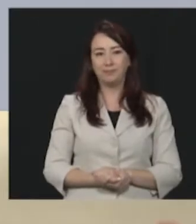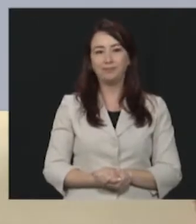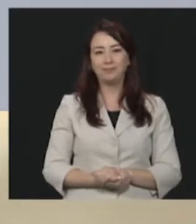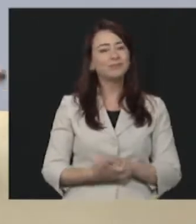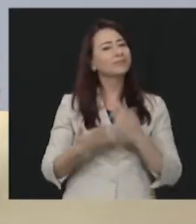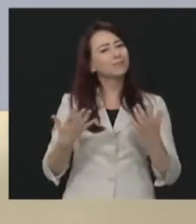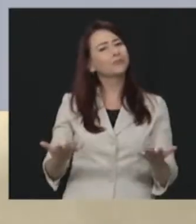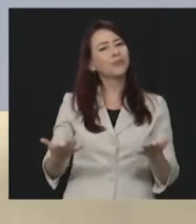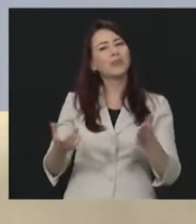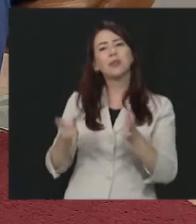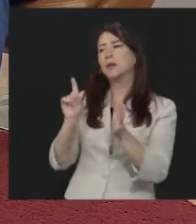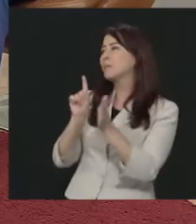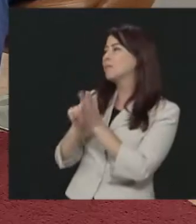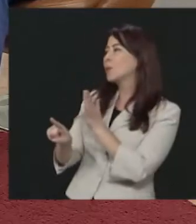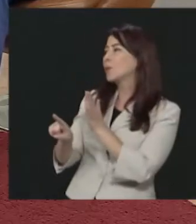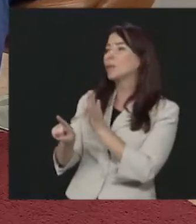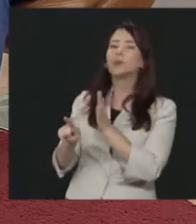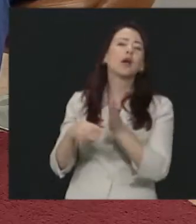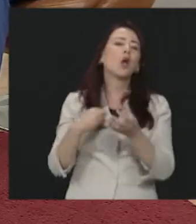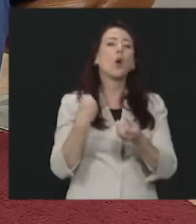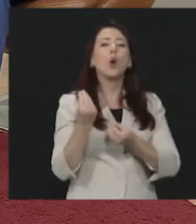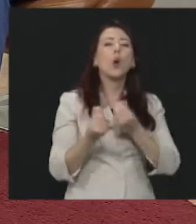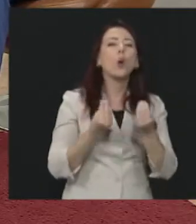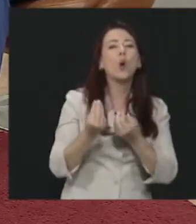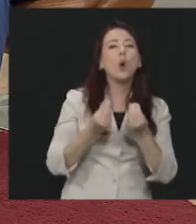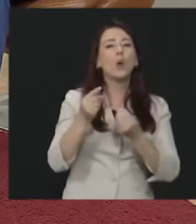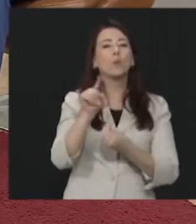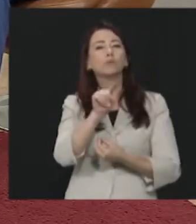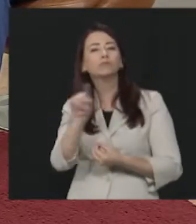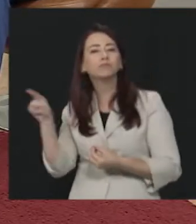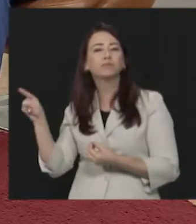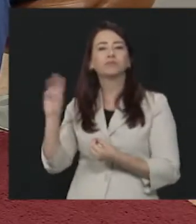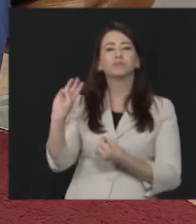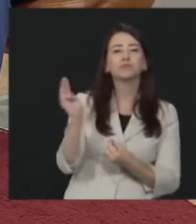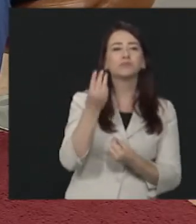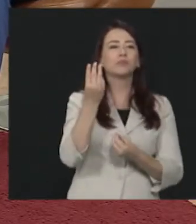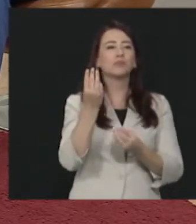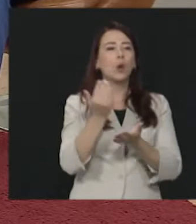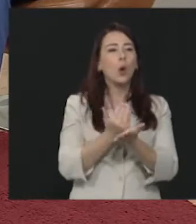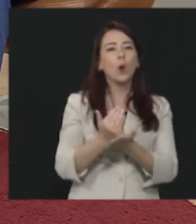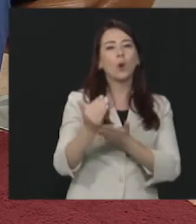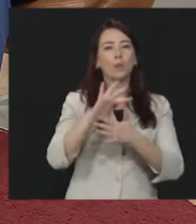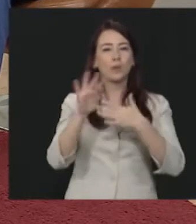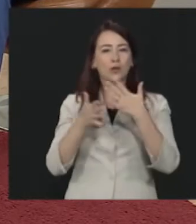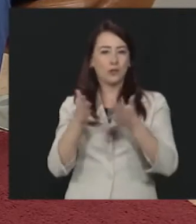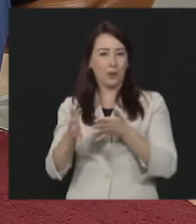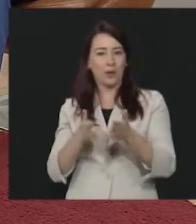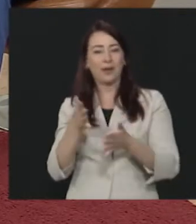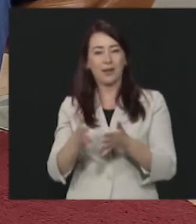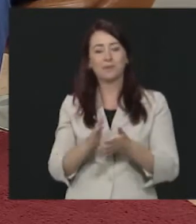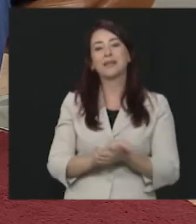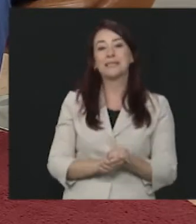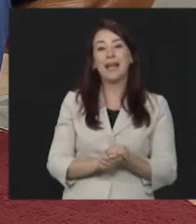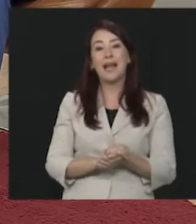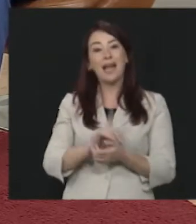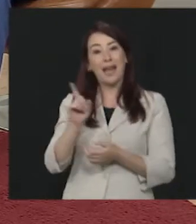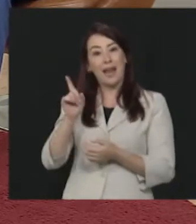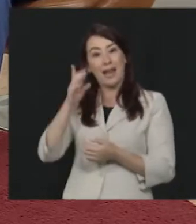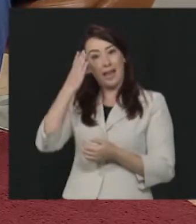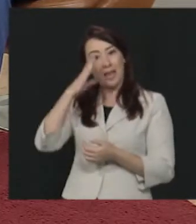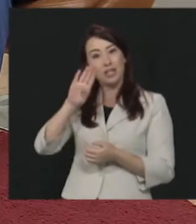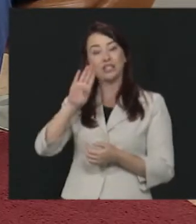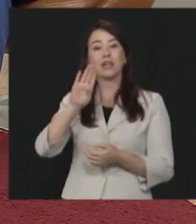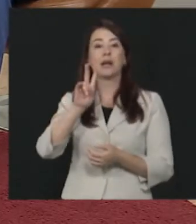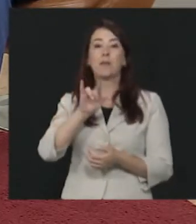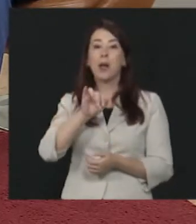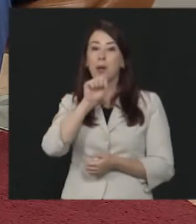vocês se envolveram aí com a questão da Libras? Como eu disse no início do programa, a Regiane é filha de